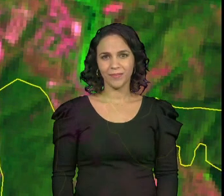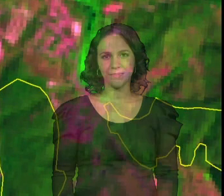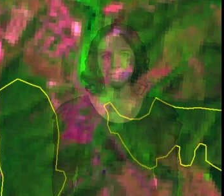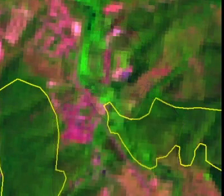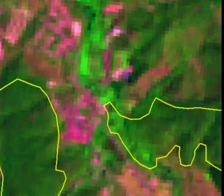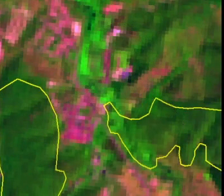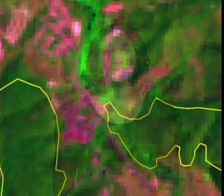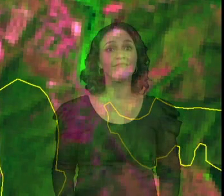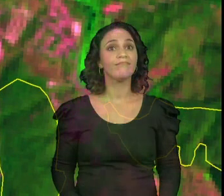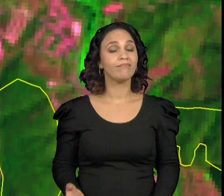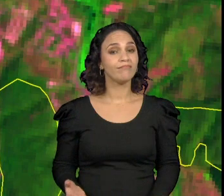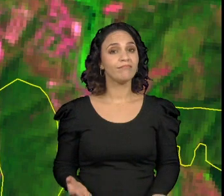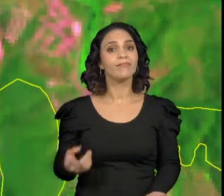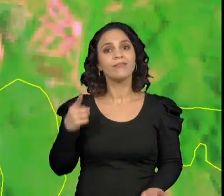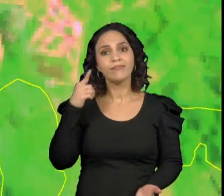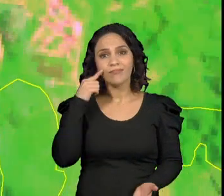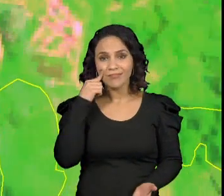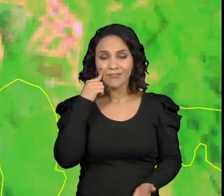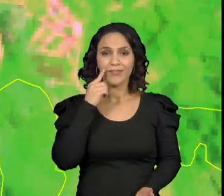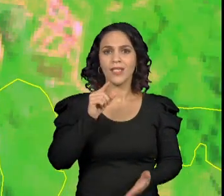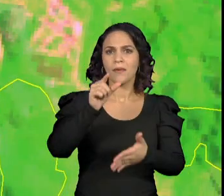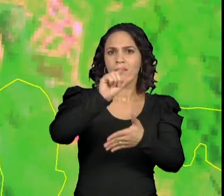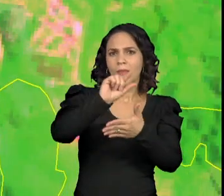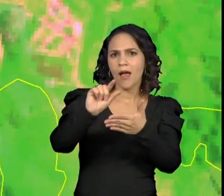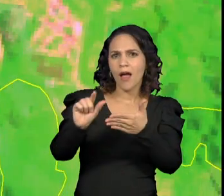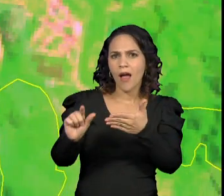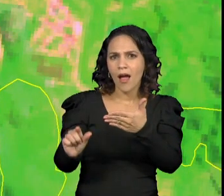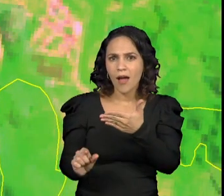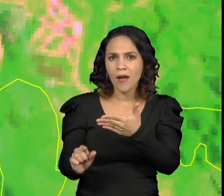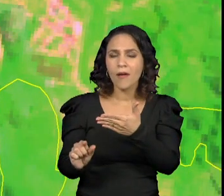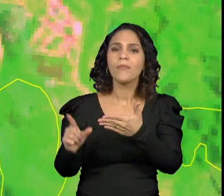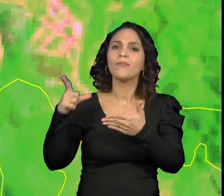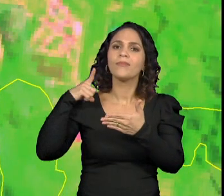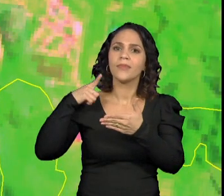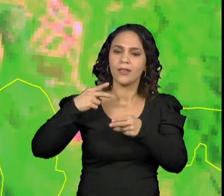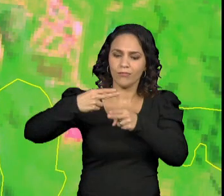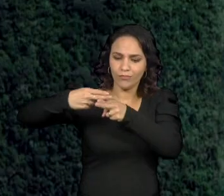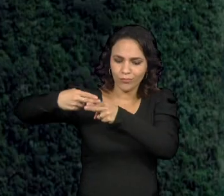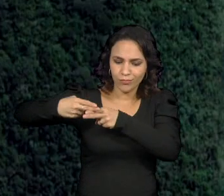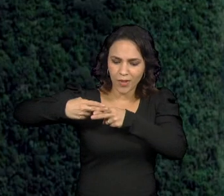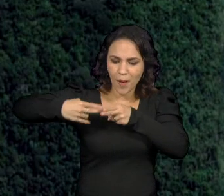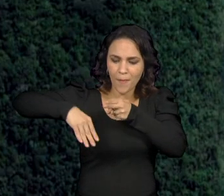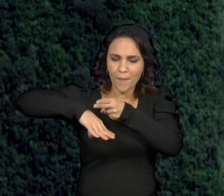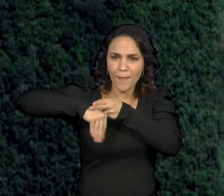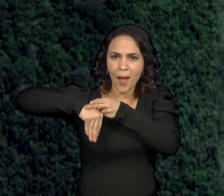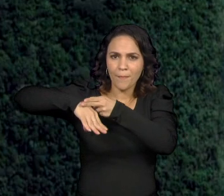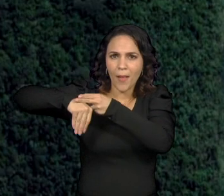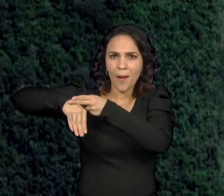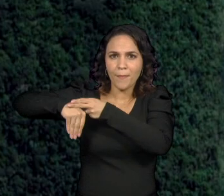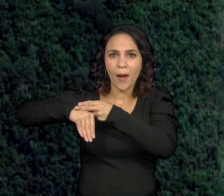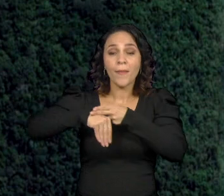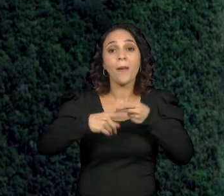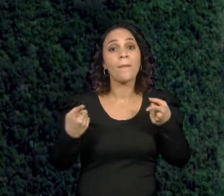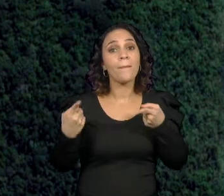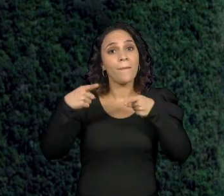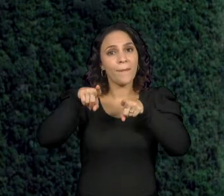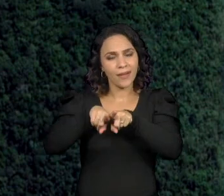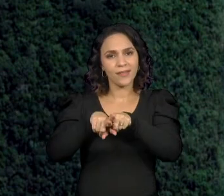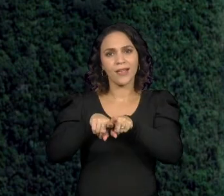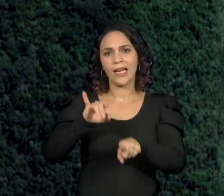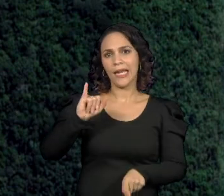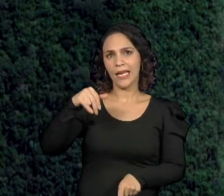O mapeamento da Mata Atlântica com base em imagens de satélites, que começou junto ao INPE,